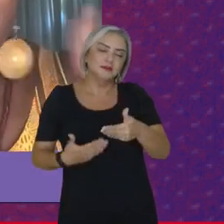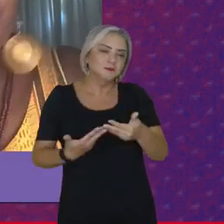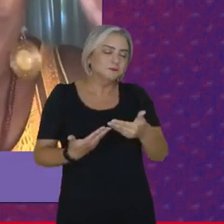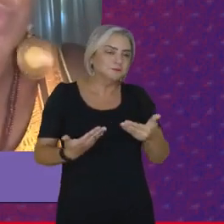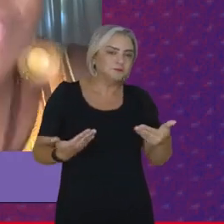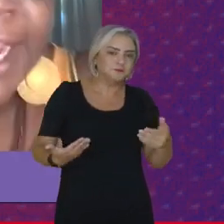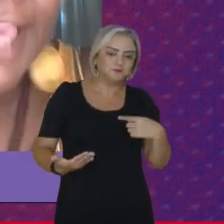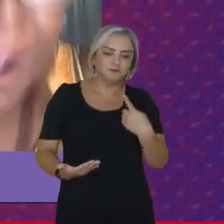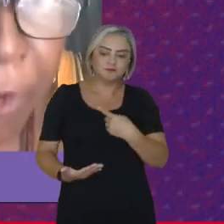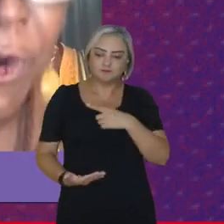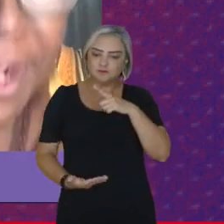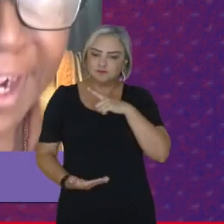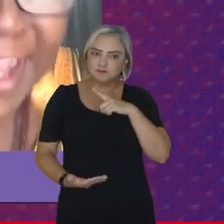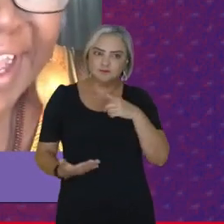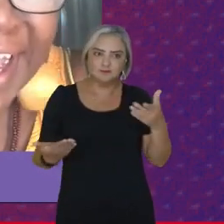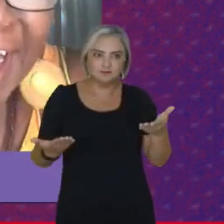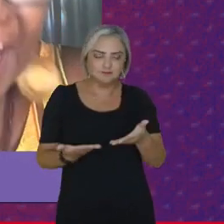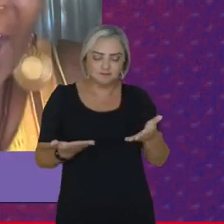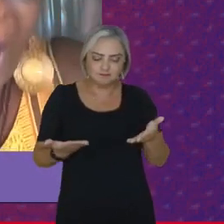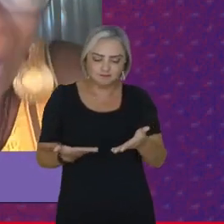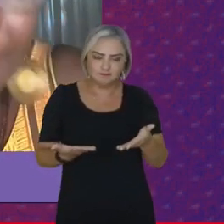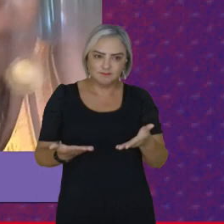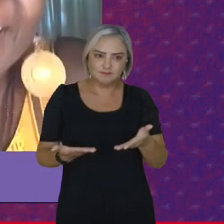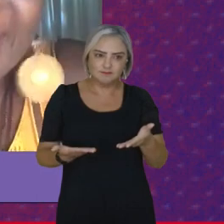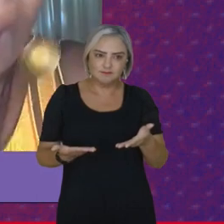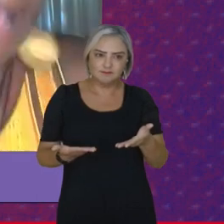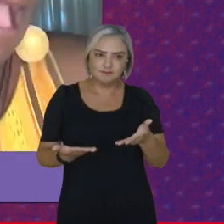situações que nós vamos ter que agora,